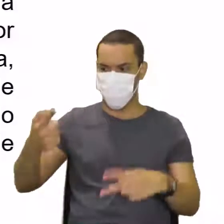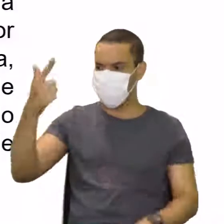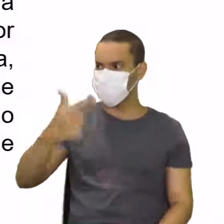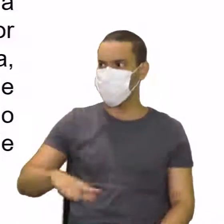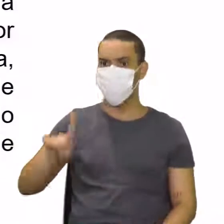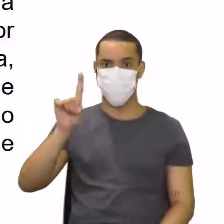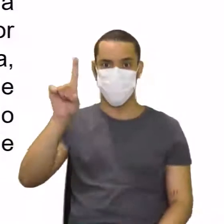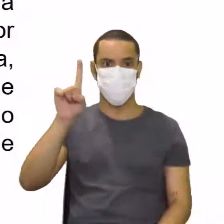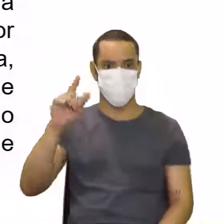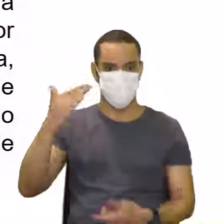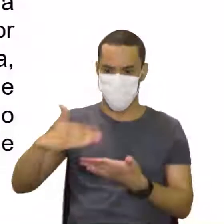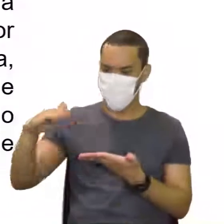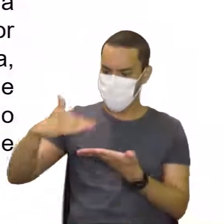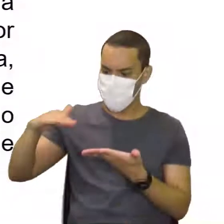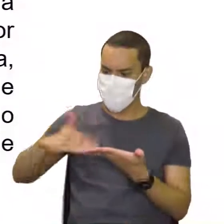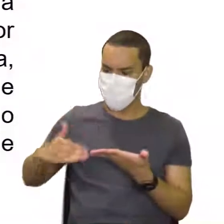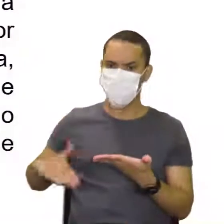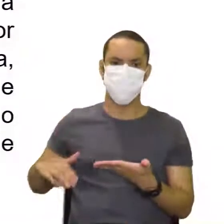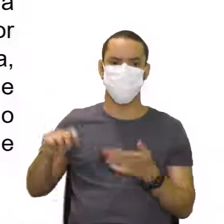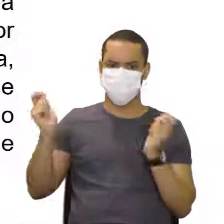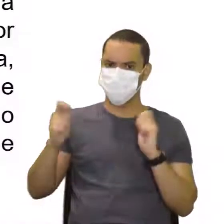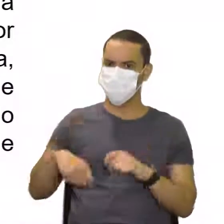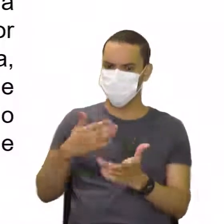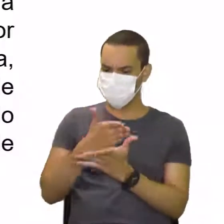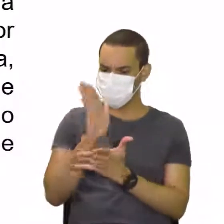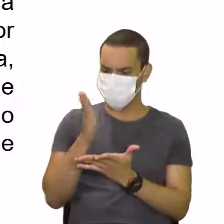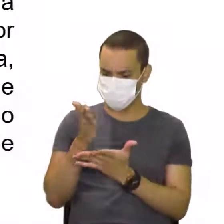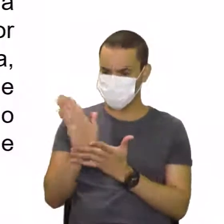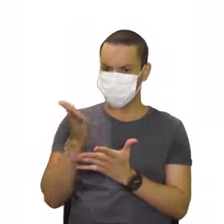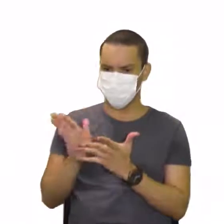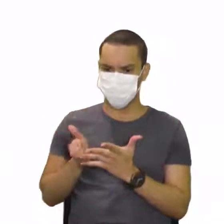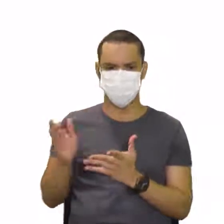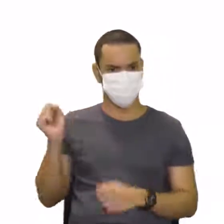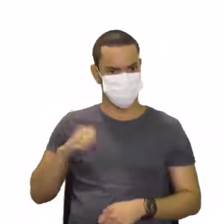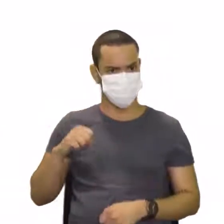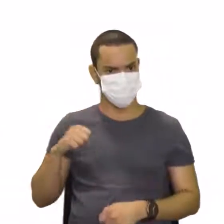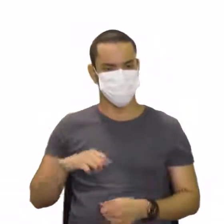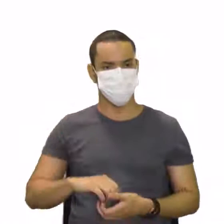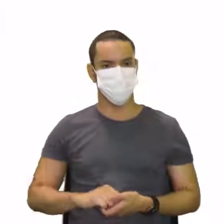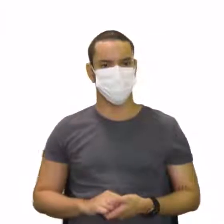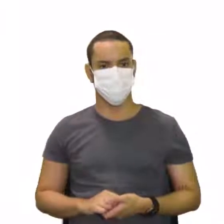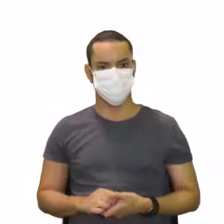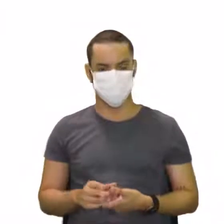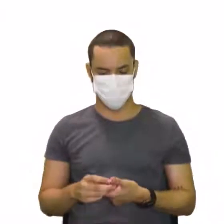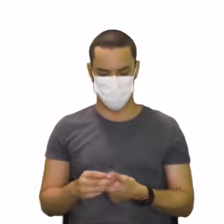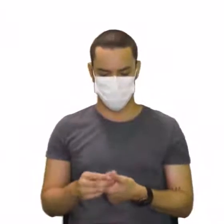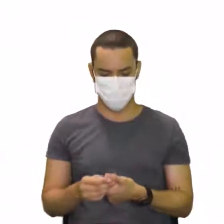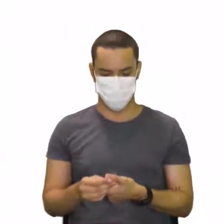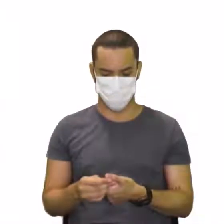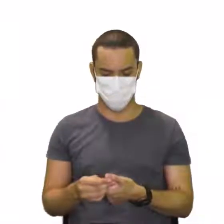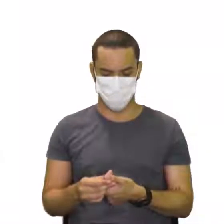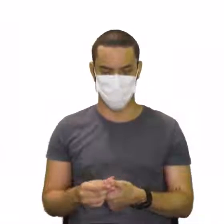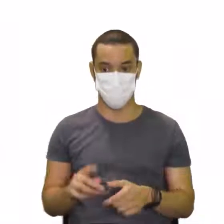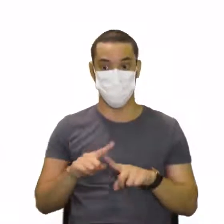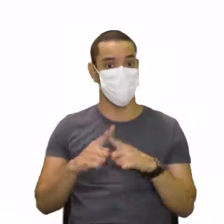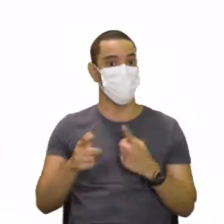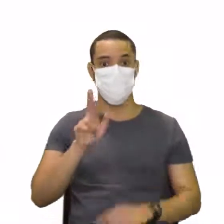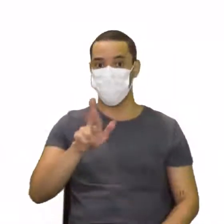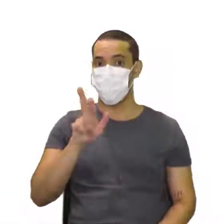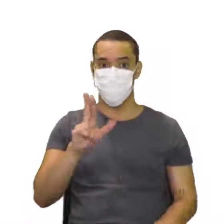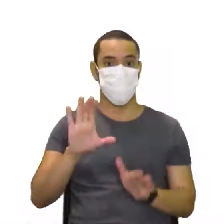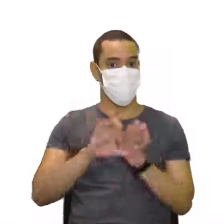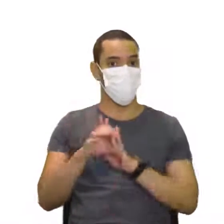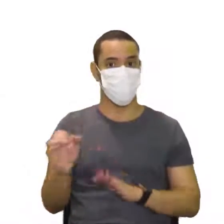mensagem por vez, né? Um telégrafo múltiplo aí, ok? Este não era um conceito novo. Outros